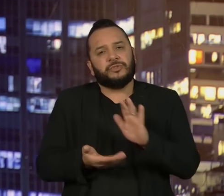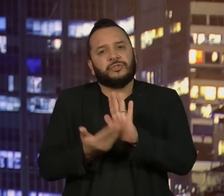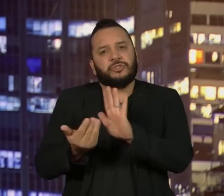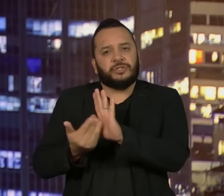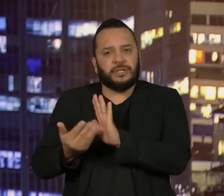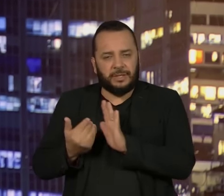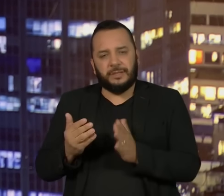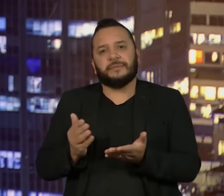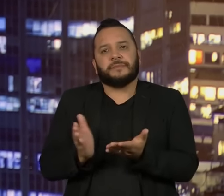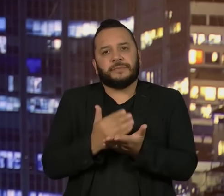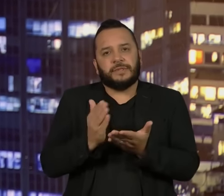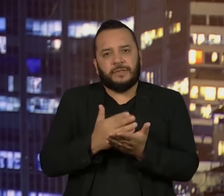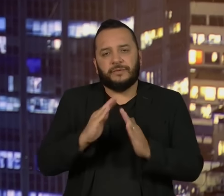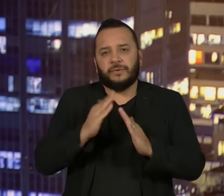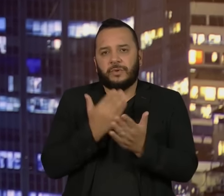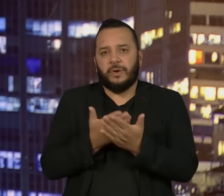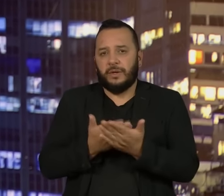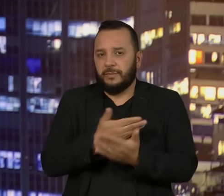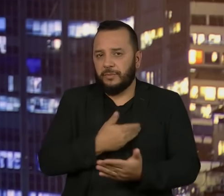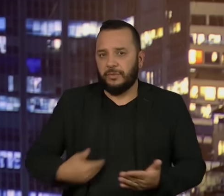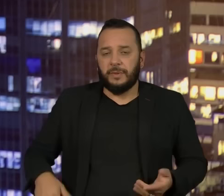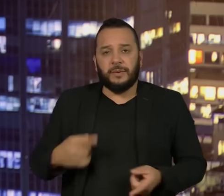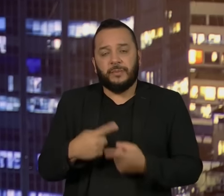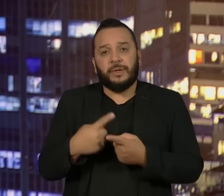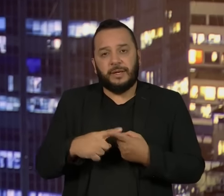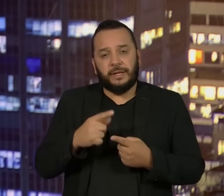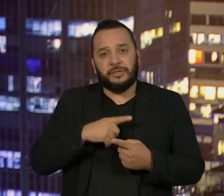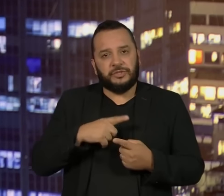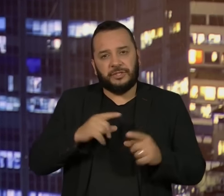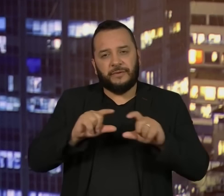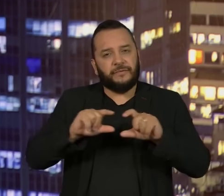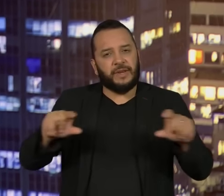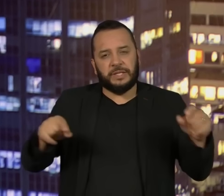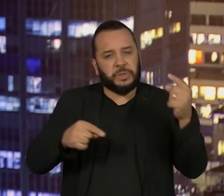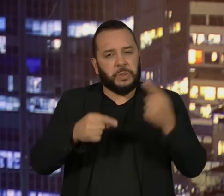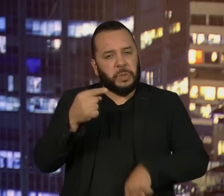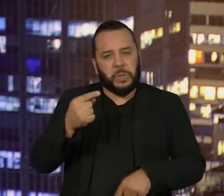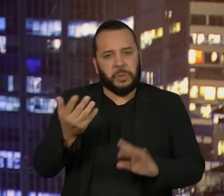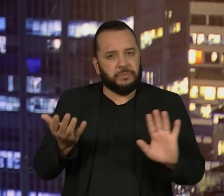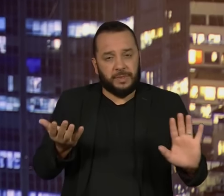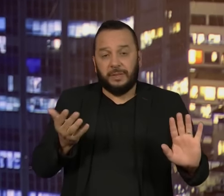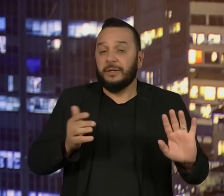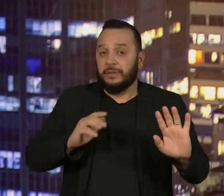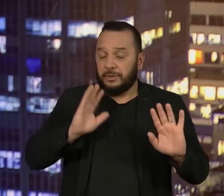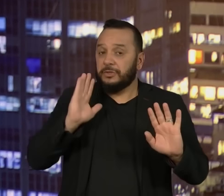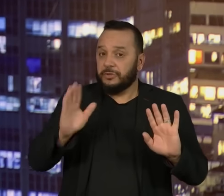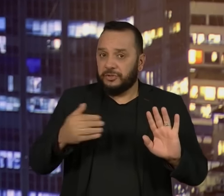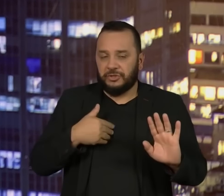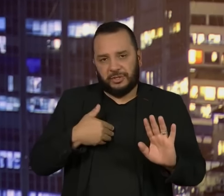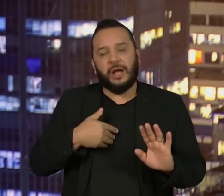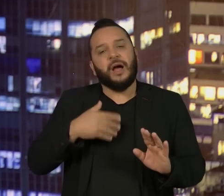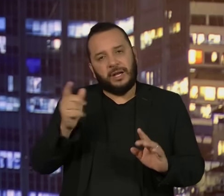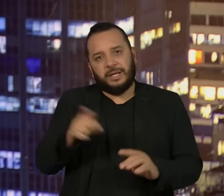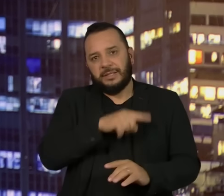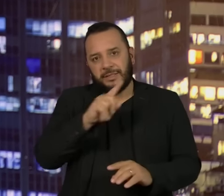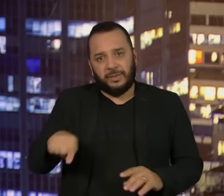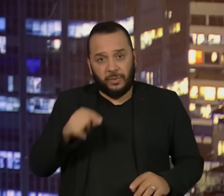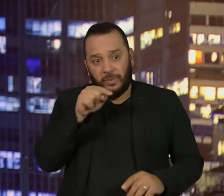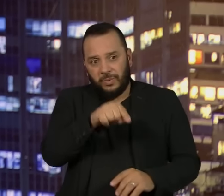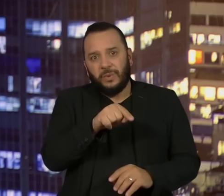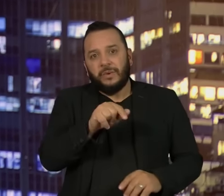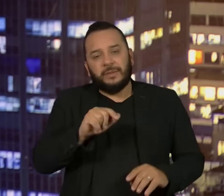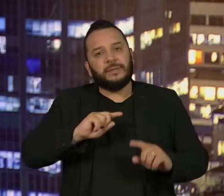escolas públicas, alegando que a obra apresentava expressões impróprias. Fato é que depois desse cancelamento, O Avesso da Pele teve um